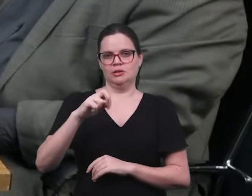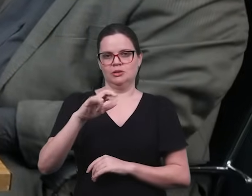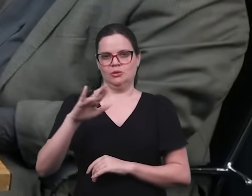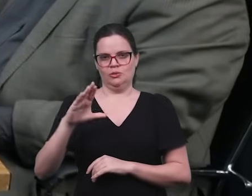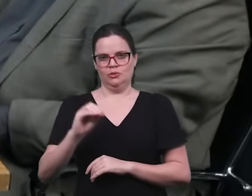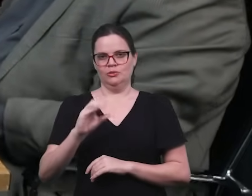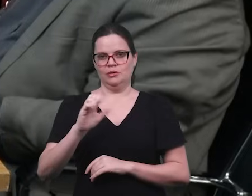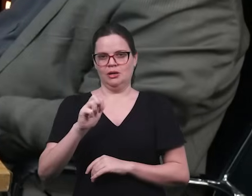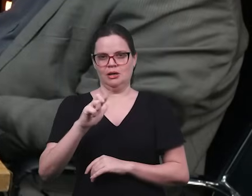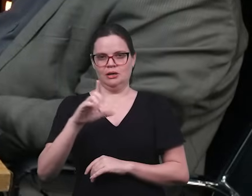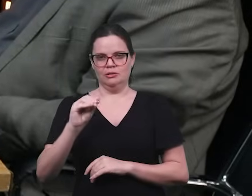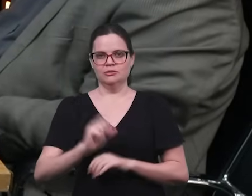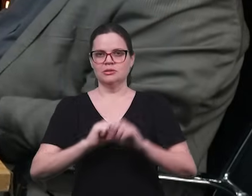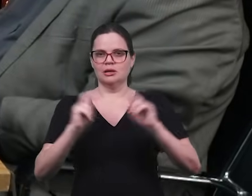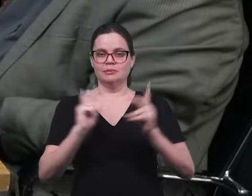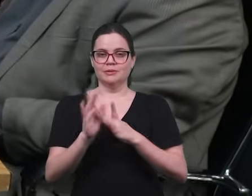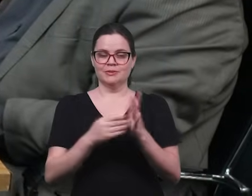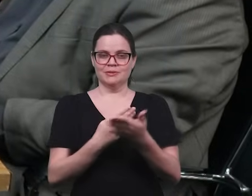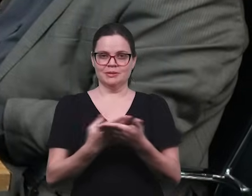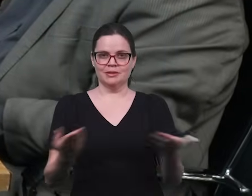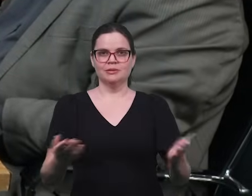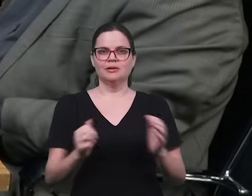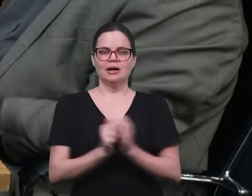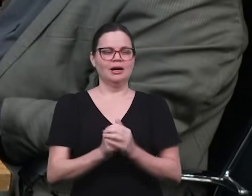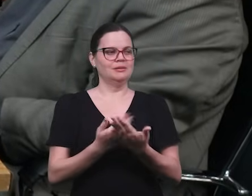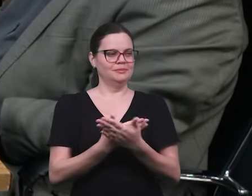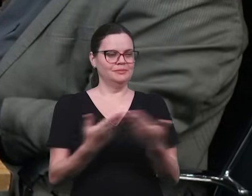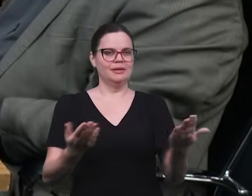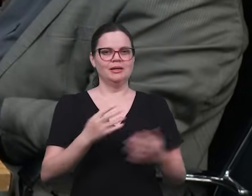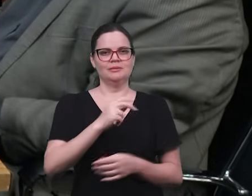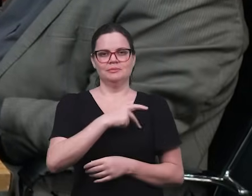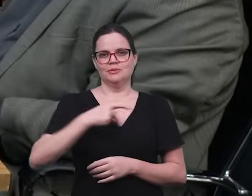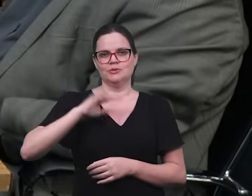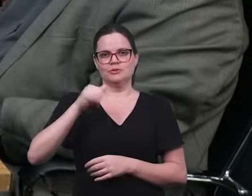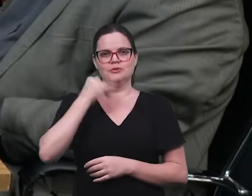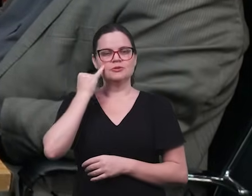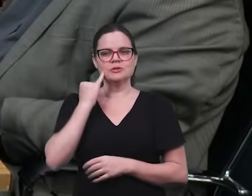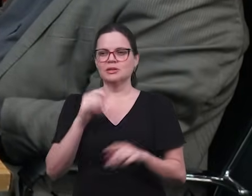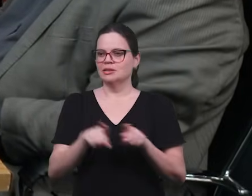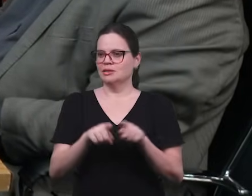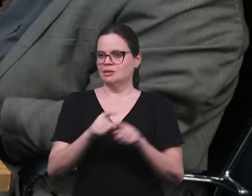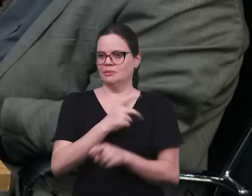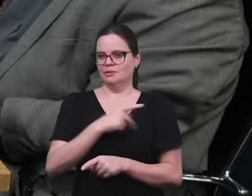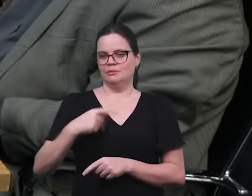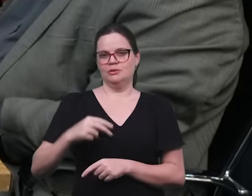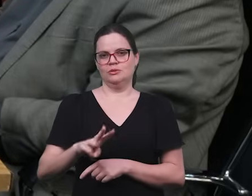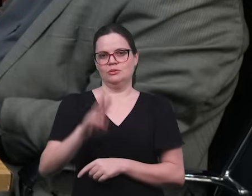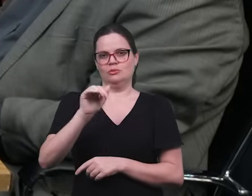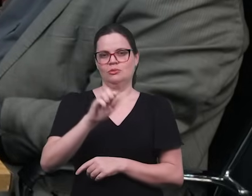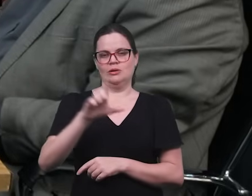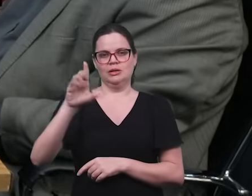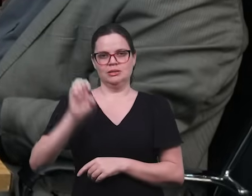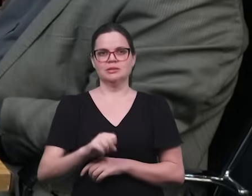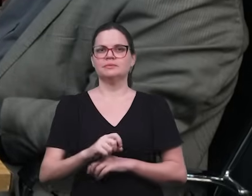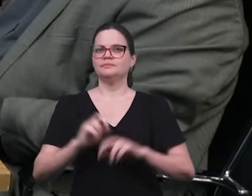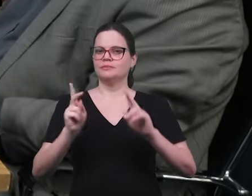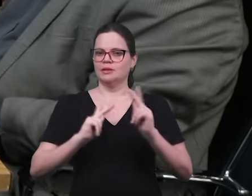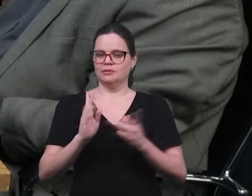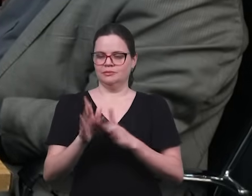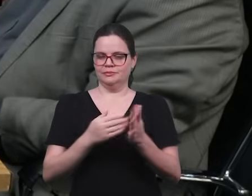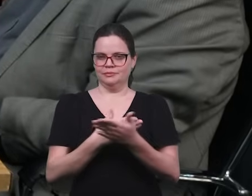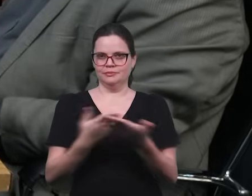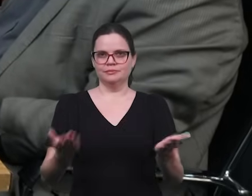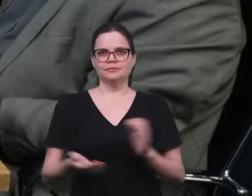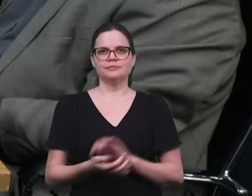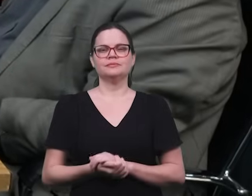Senhor. Amém, querido Josias, pastor Josias, a paz do Senhor, a você, ao pastor Wallace e a todos que estão nos assistindo. Amém. Pastor Wallace Rosete,